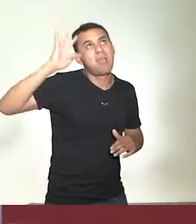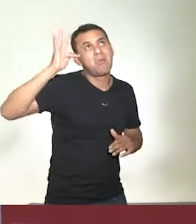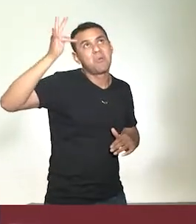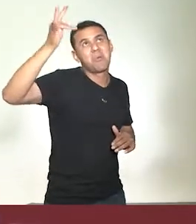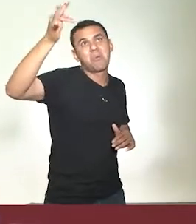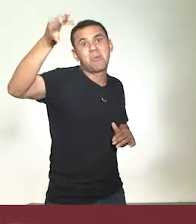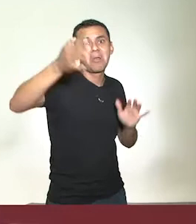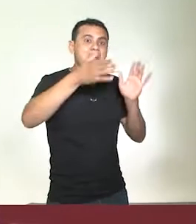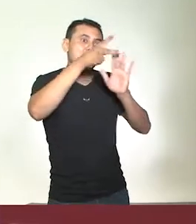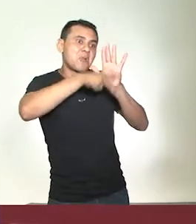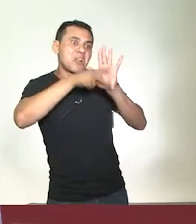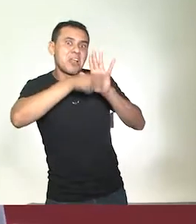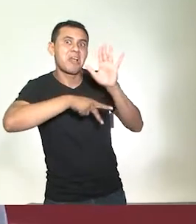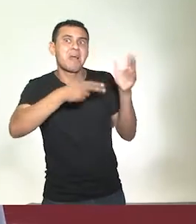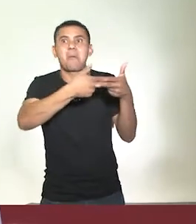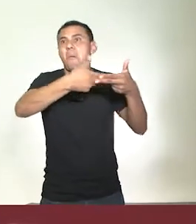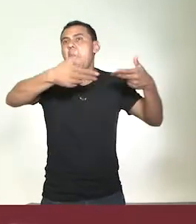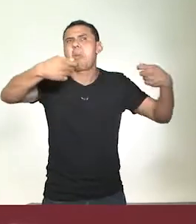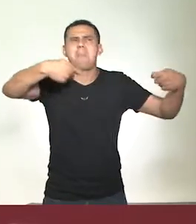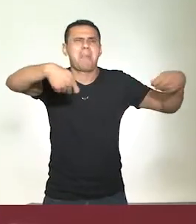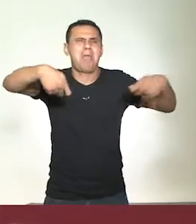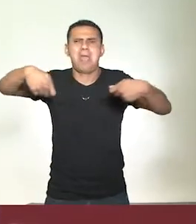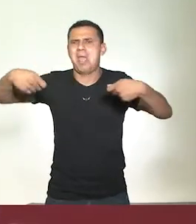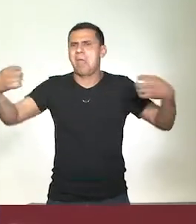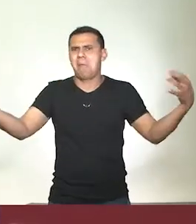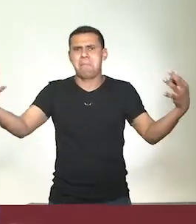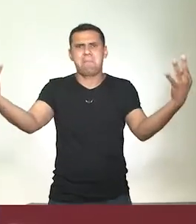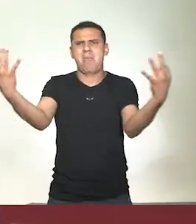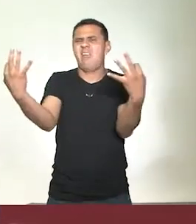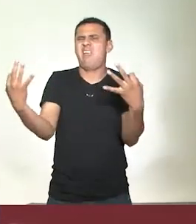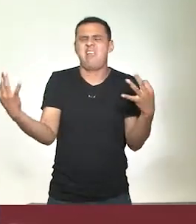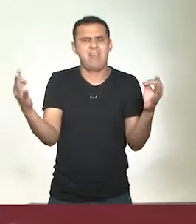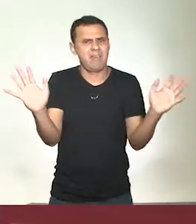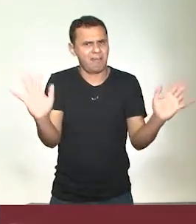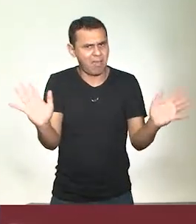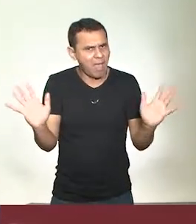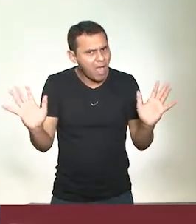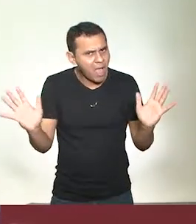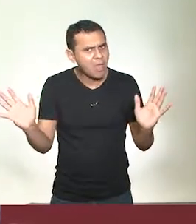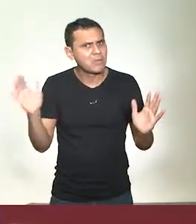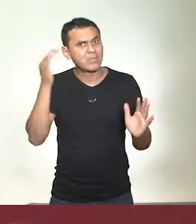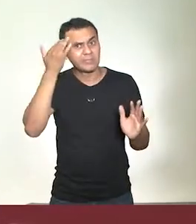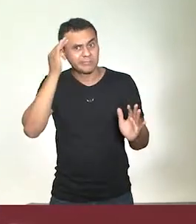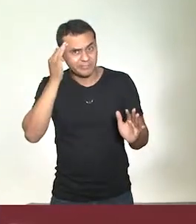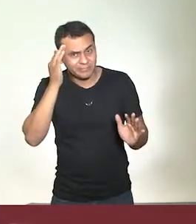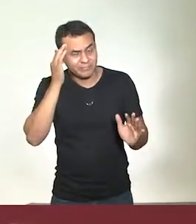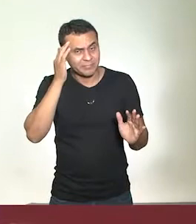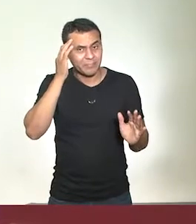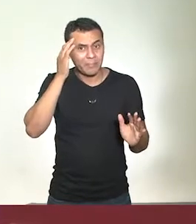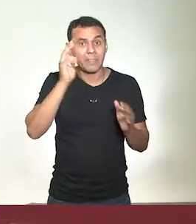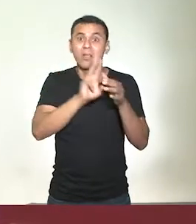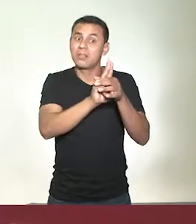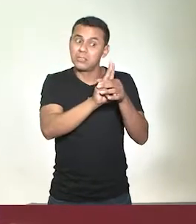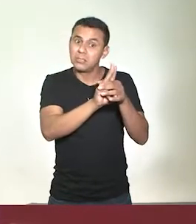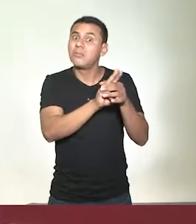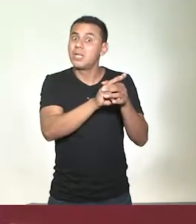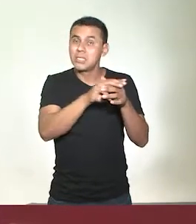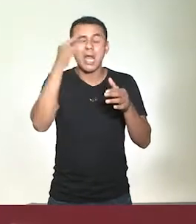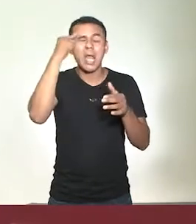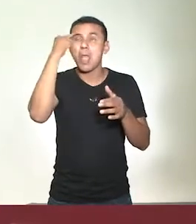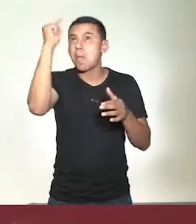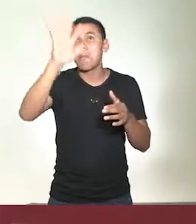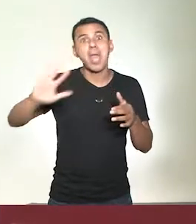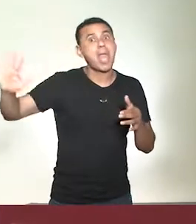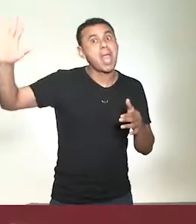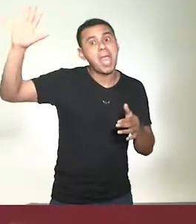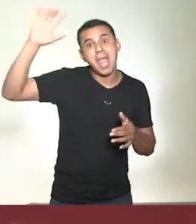que sejam há milhares de projetos né que a gente entenda que seria a